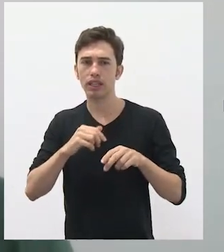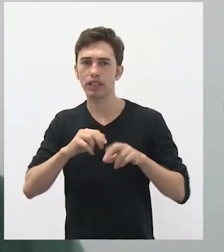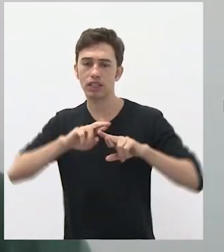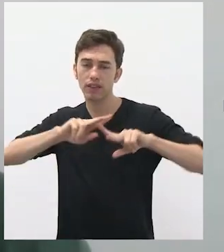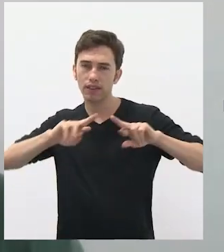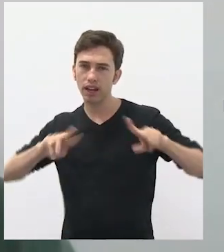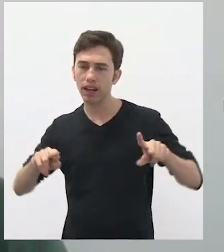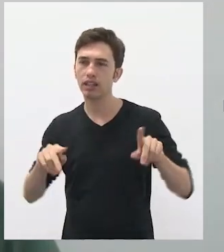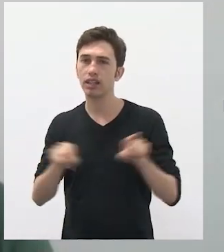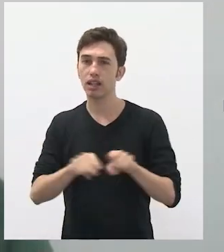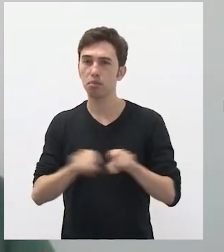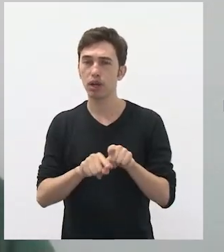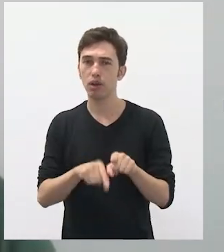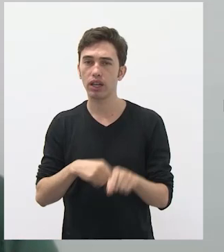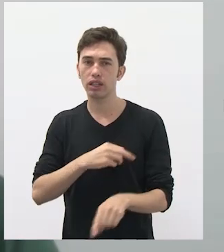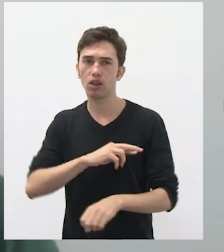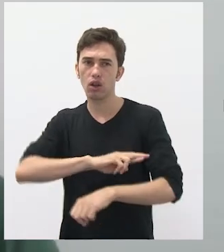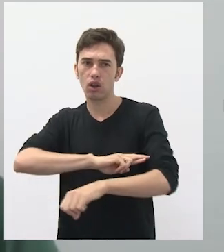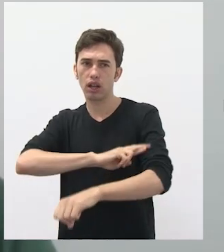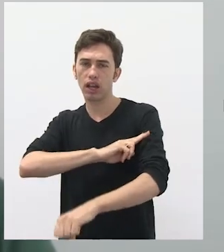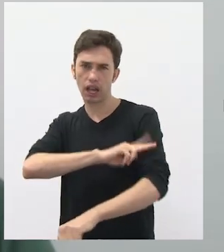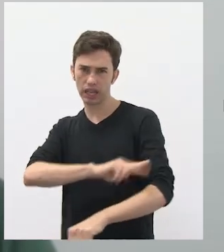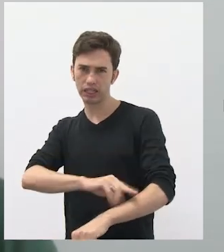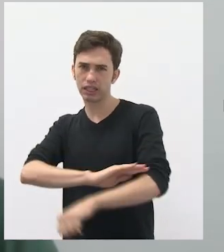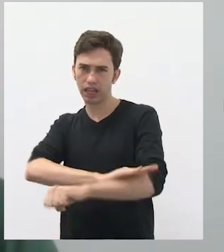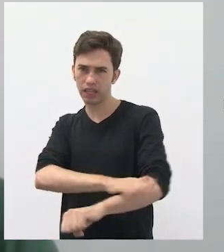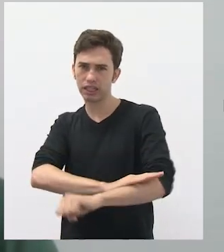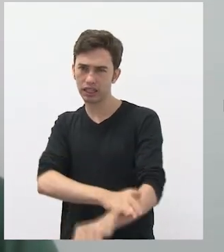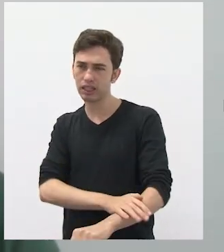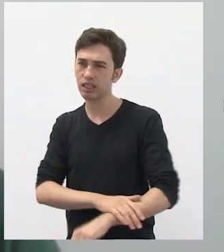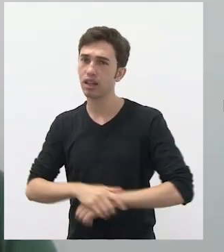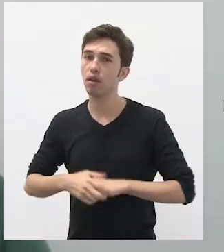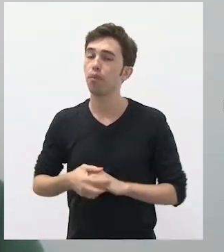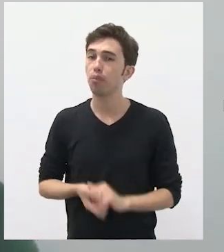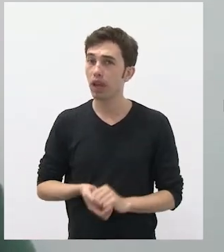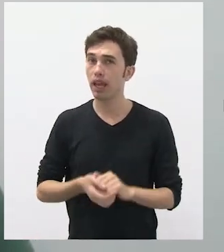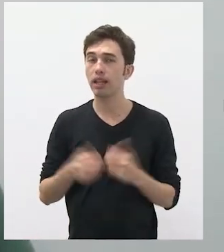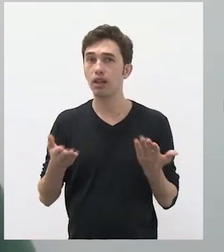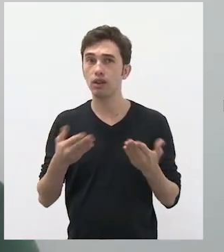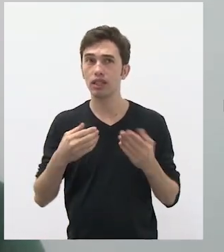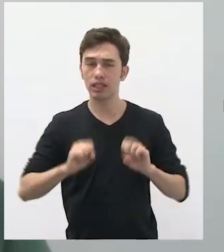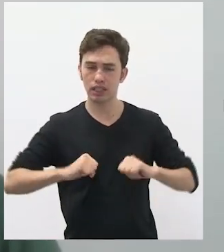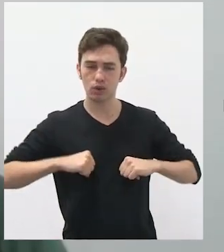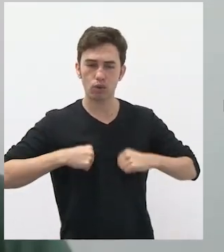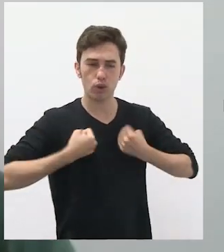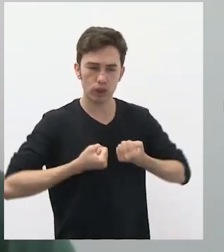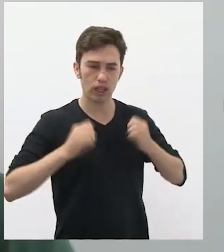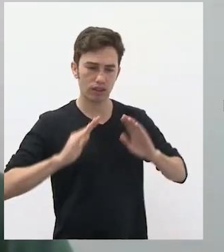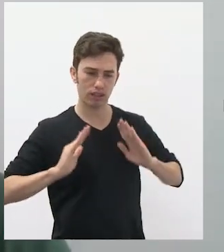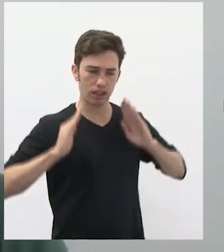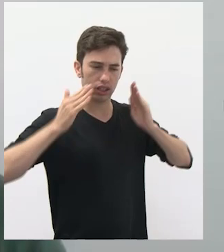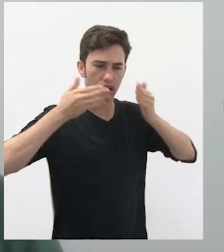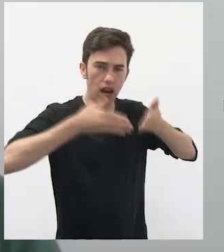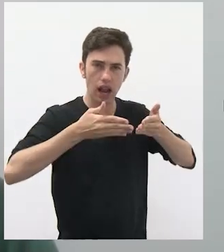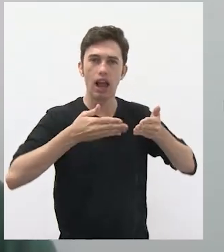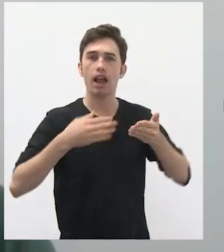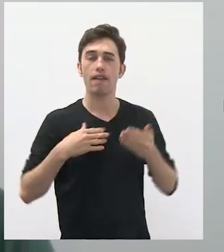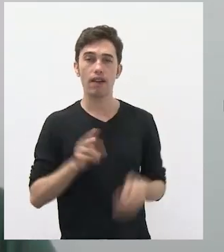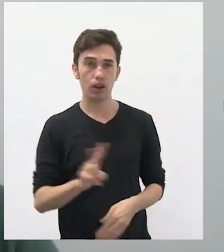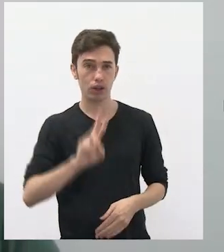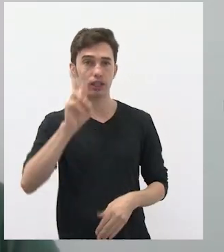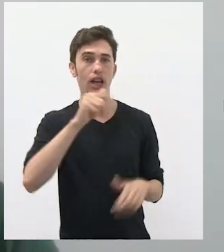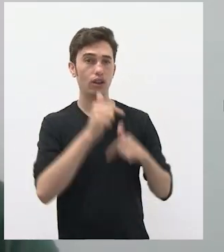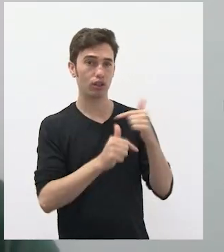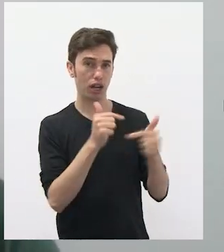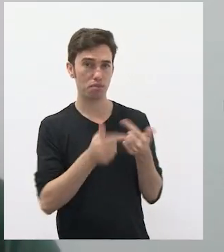podem melhorar, né? Se dedicar aí, pensar também, dar espaço e valorizar os